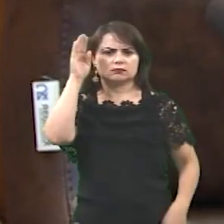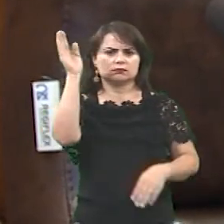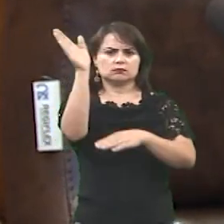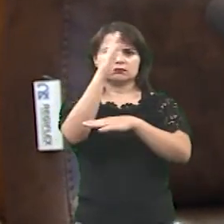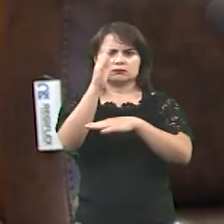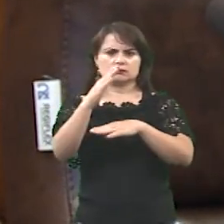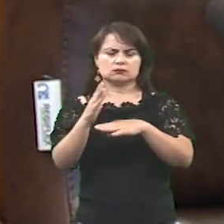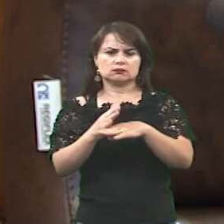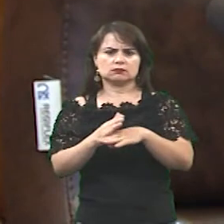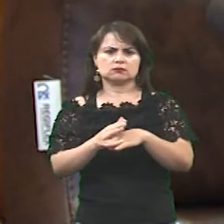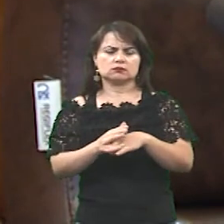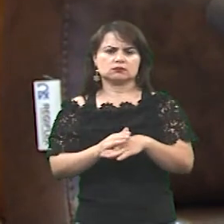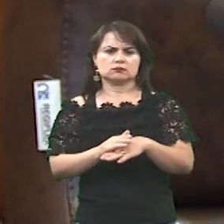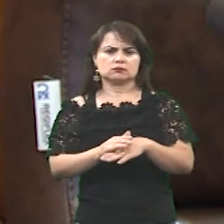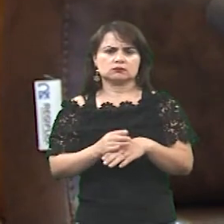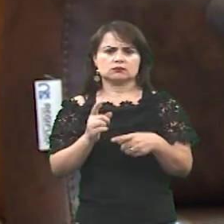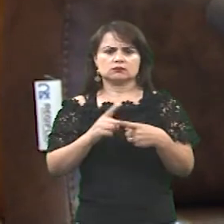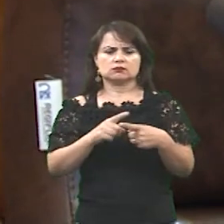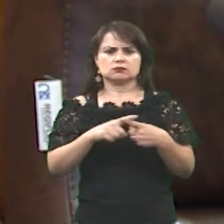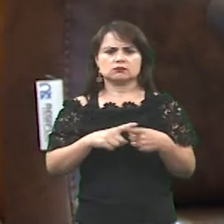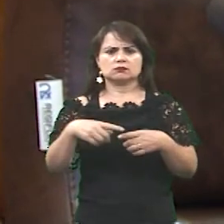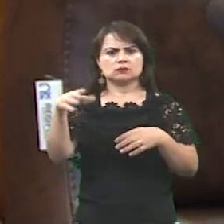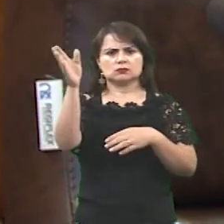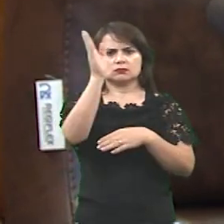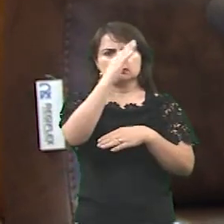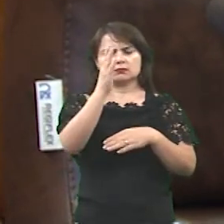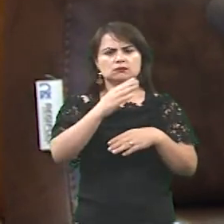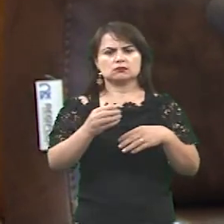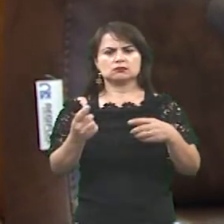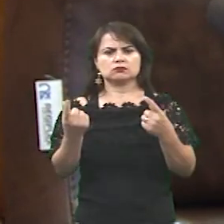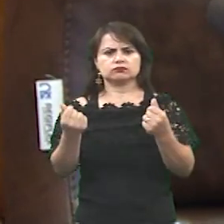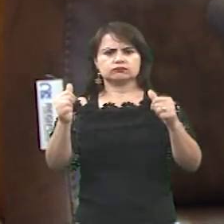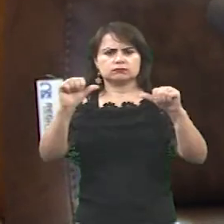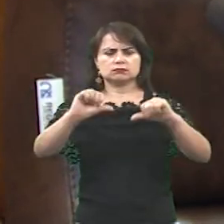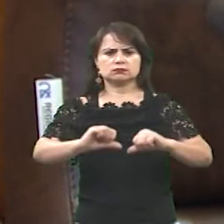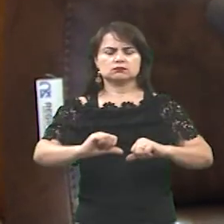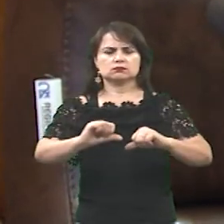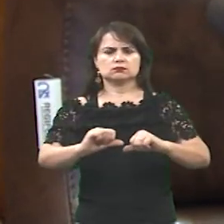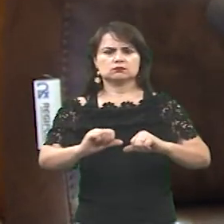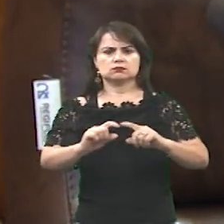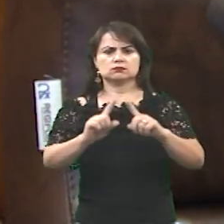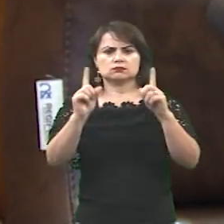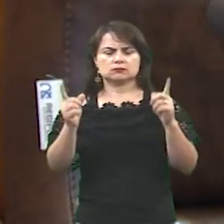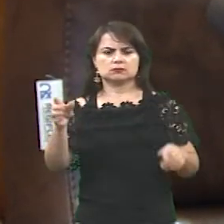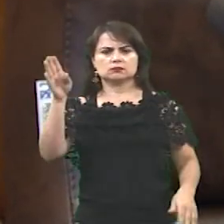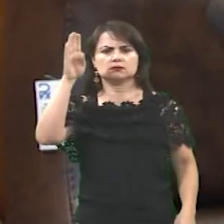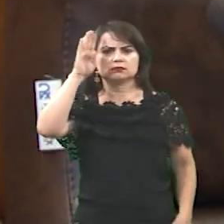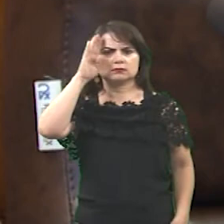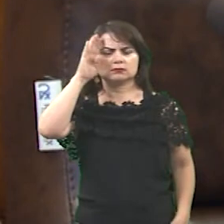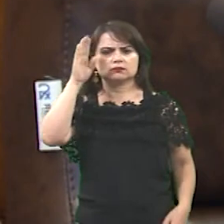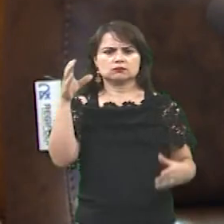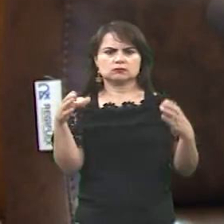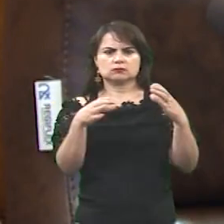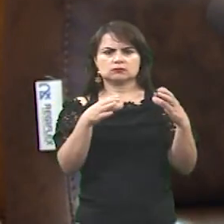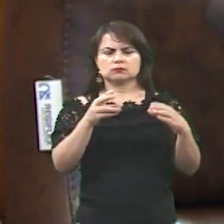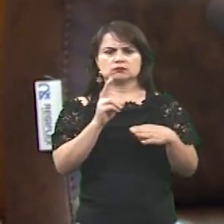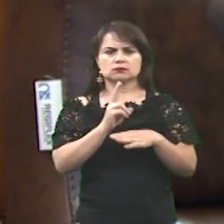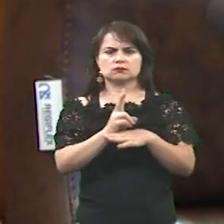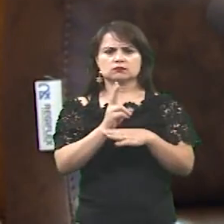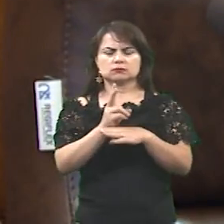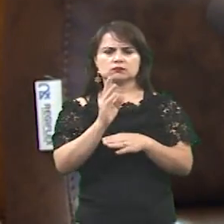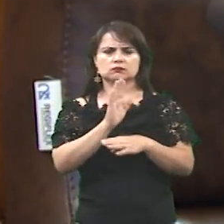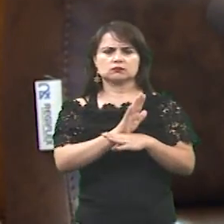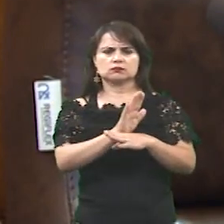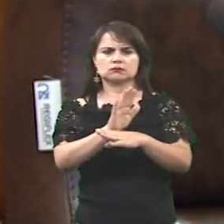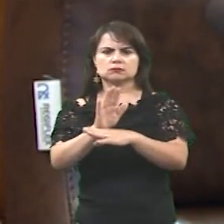atravessa uma crise institucional, o Exército Brasileiro mais uma vez se faz presente para,